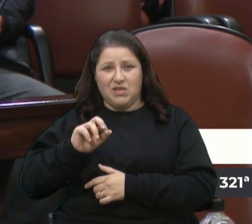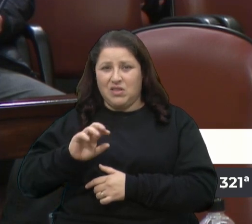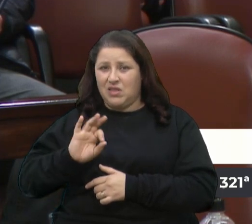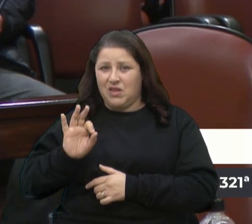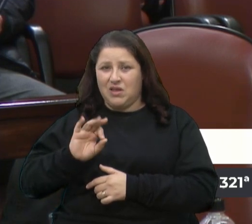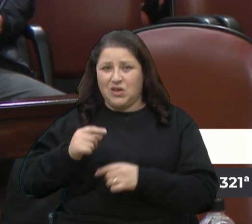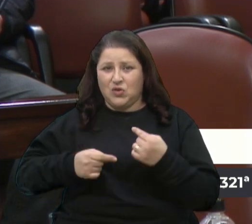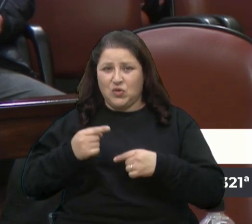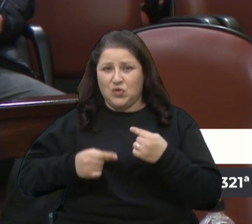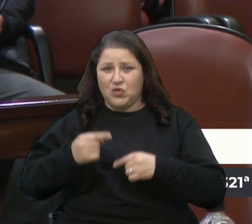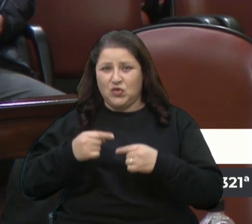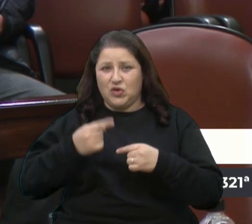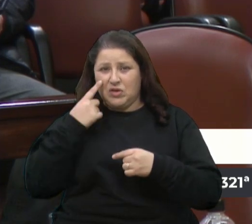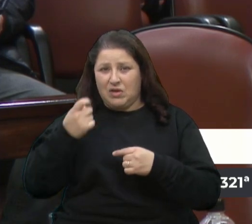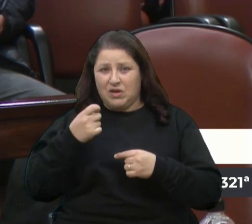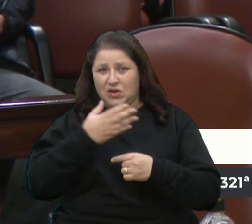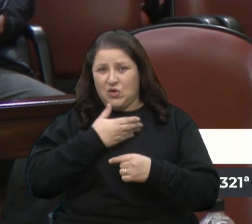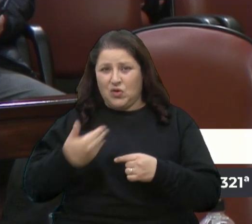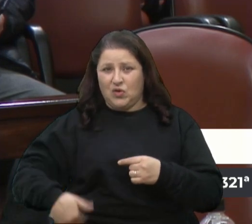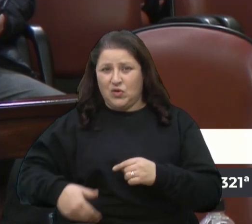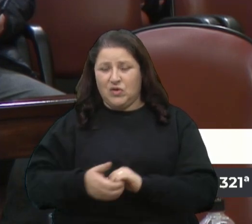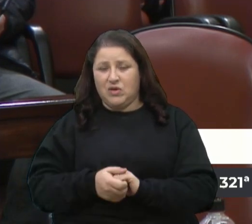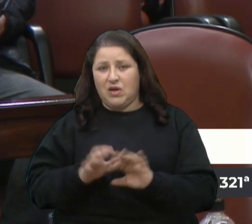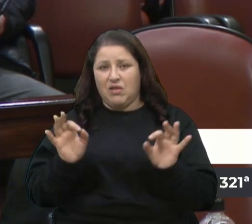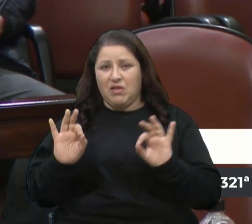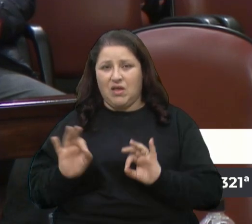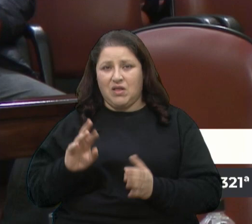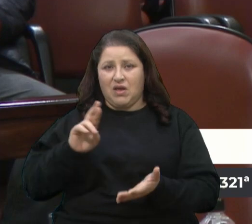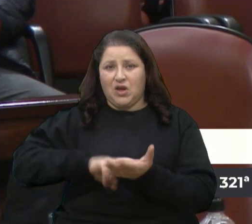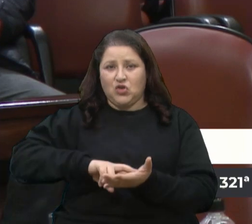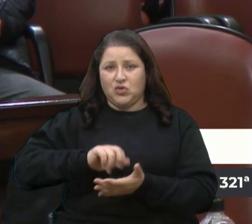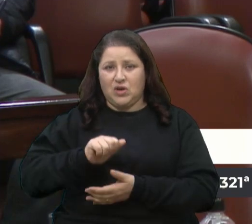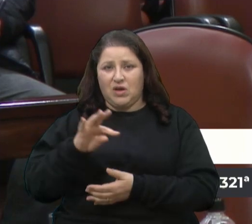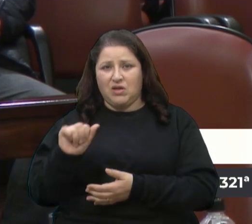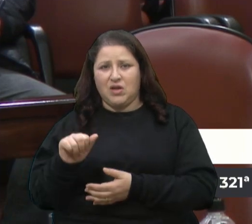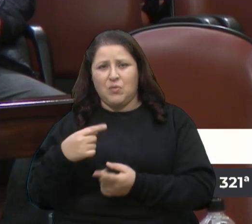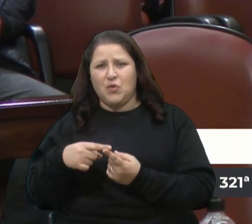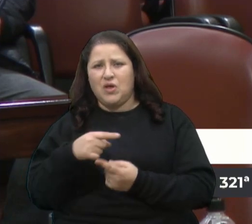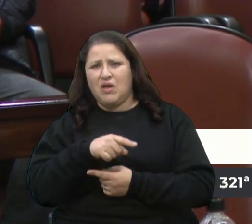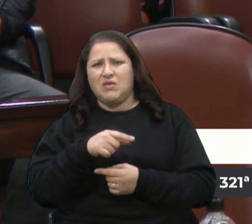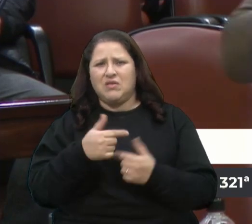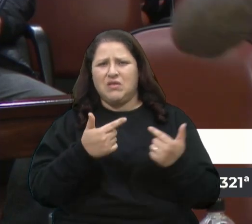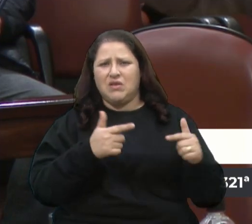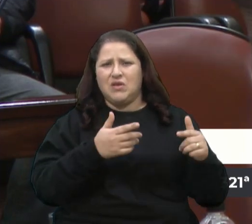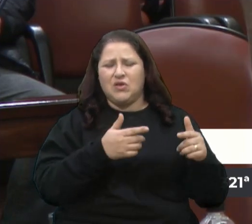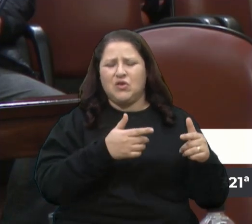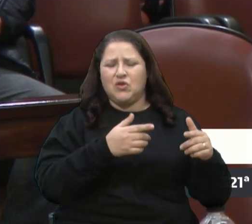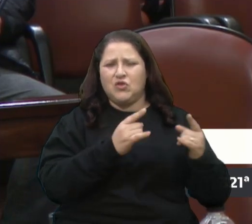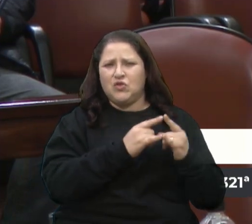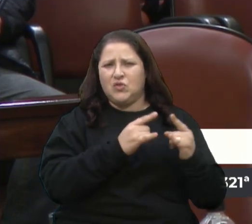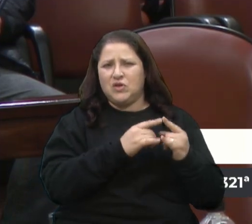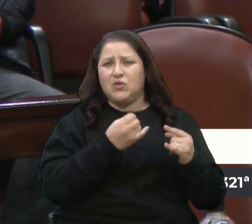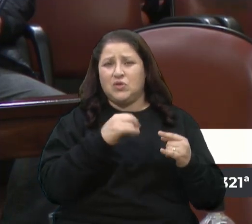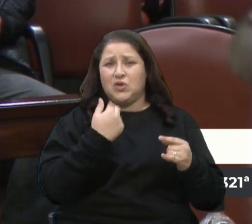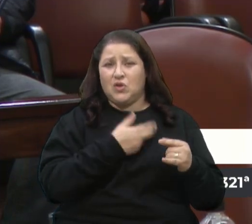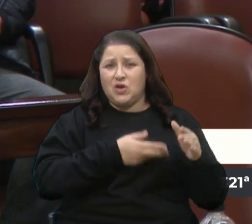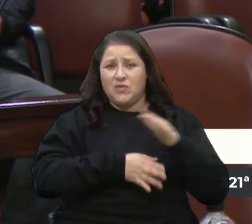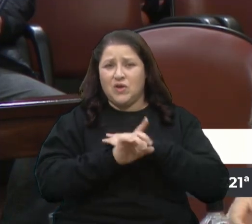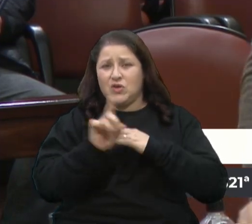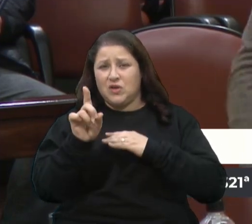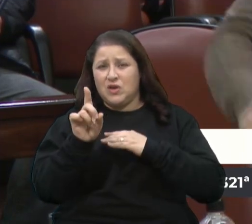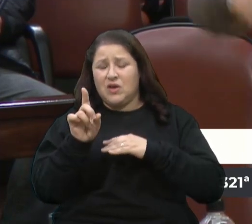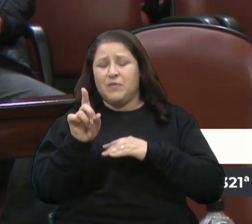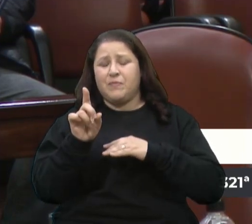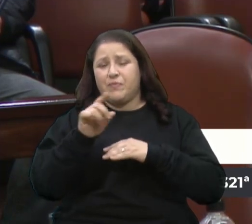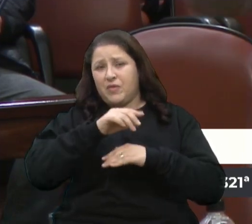interesses públicos. Aí nem ata tem. Então, para que serve isso? Se a gente vai lá em Brasília conversar com o ministro